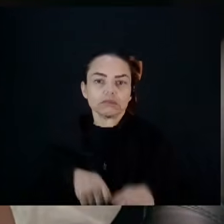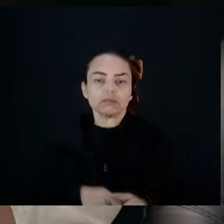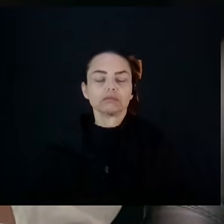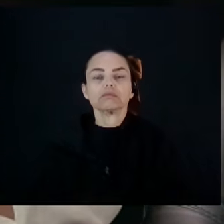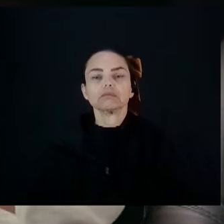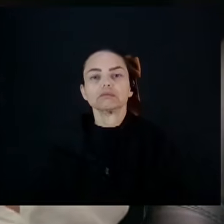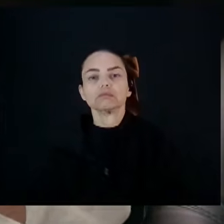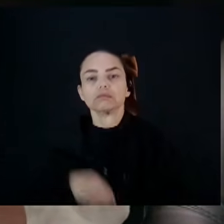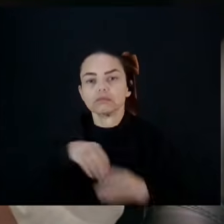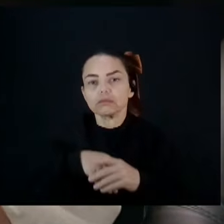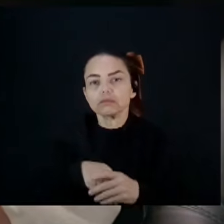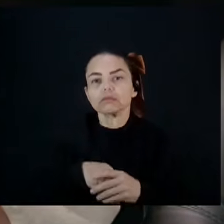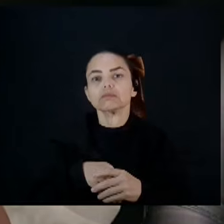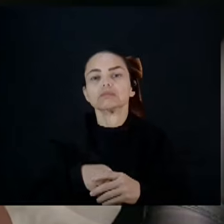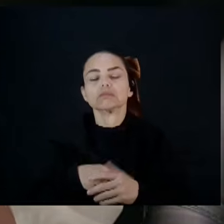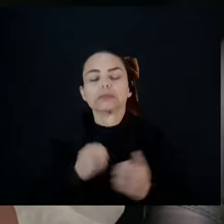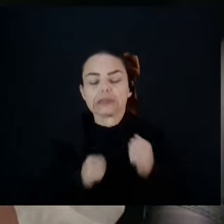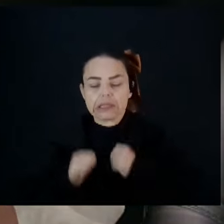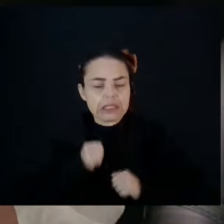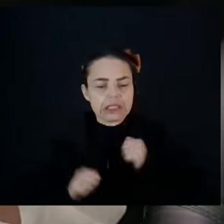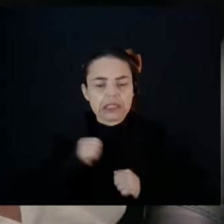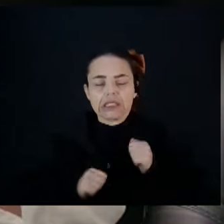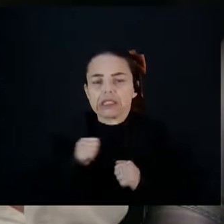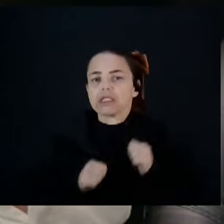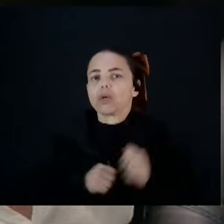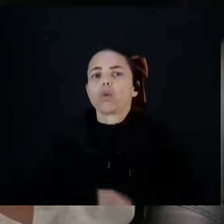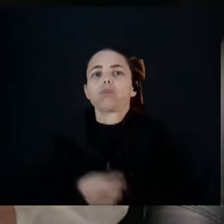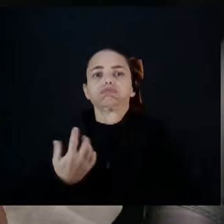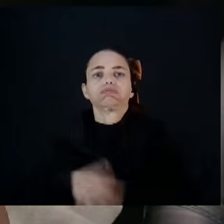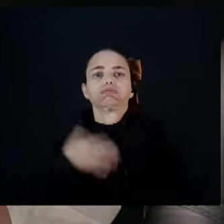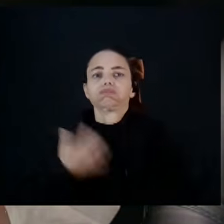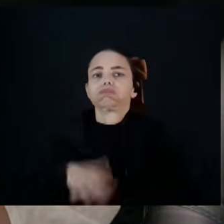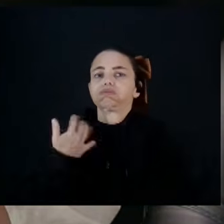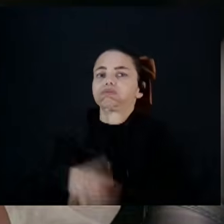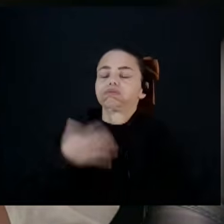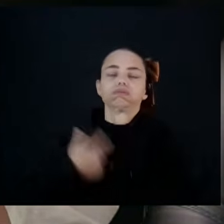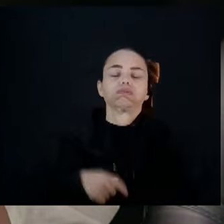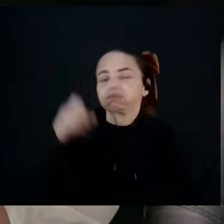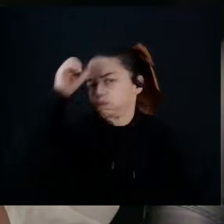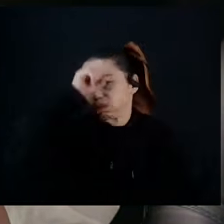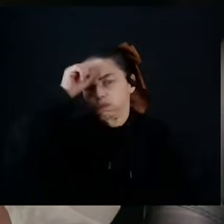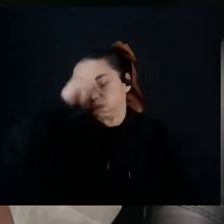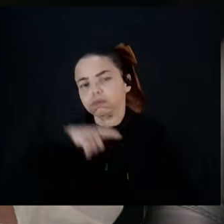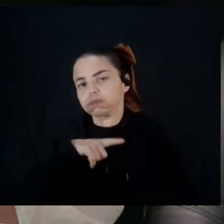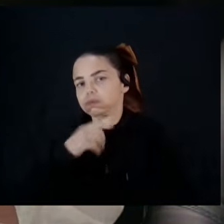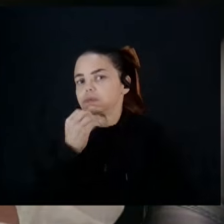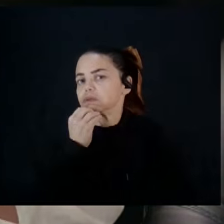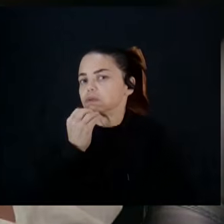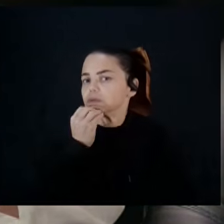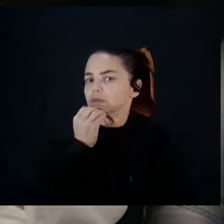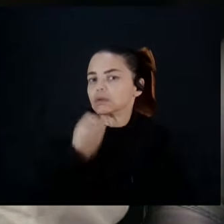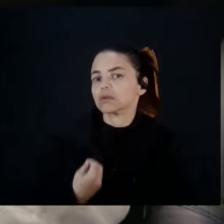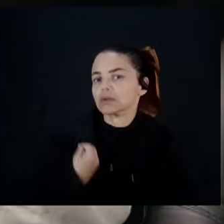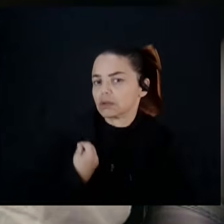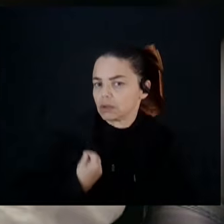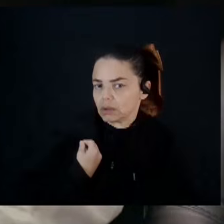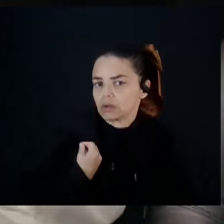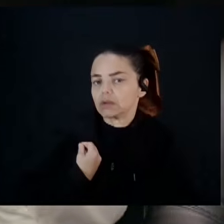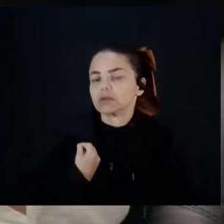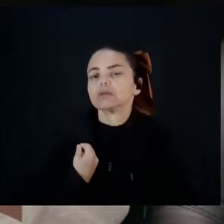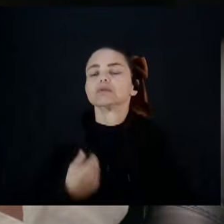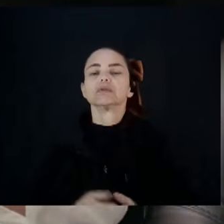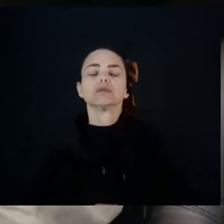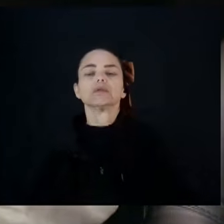uma ansiedade extrema, ou não aprendeu, não teve oportunidade de aprender na vida, não desenvolveu